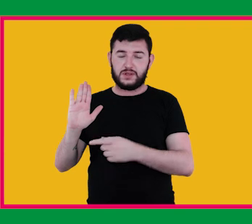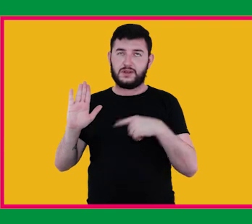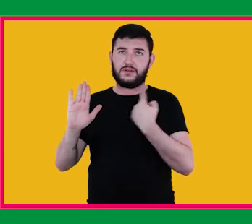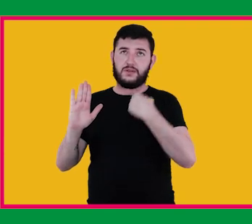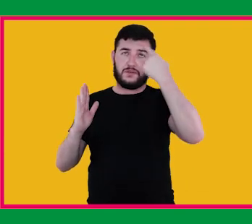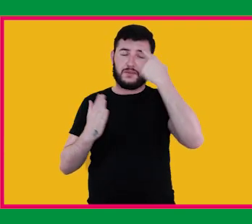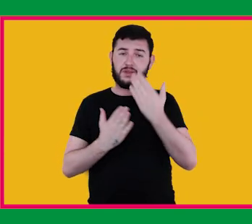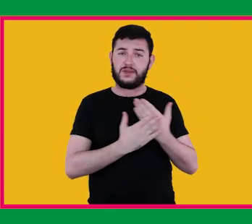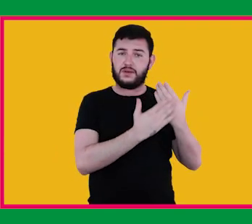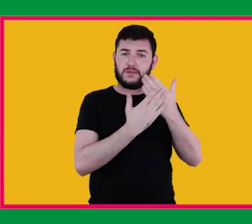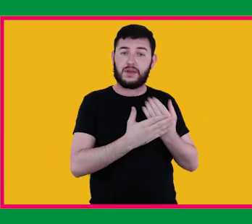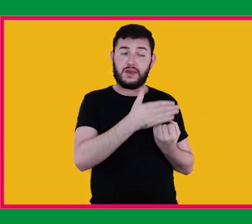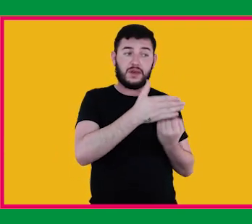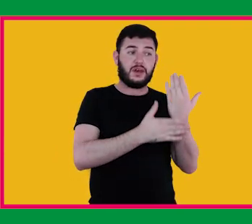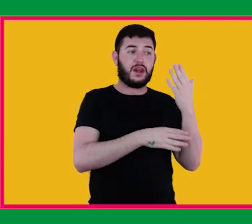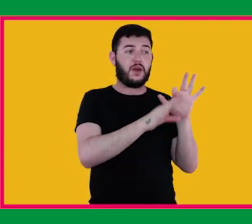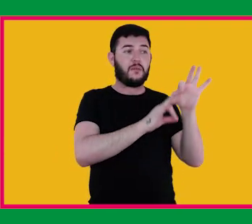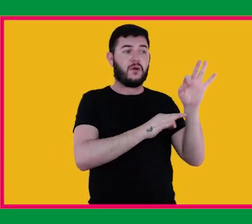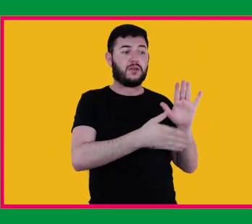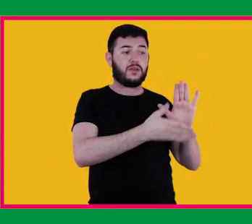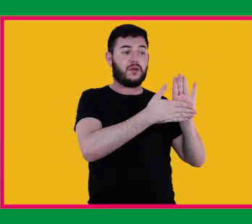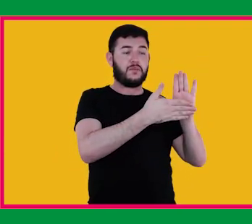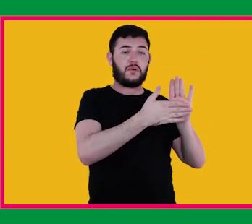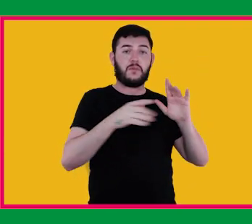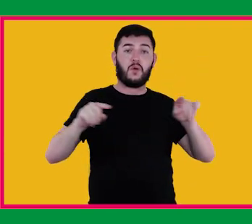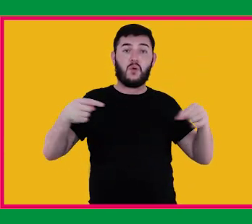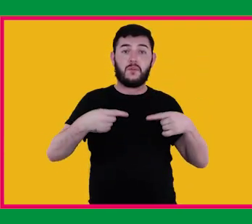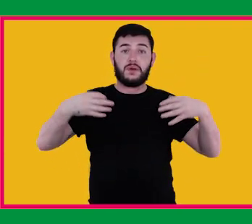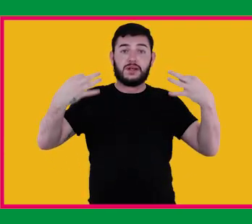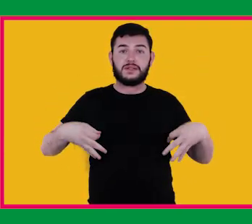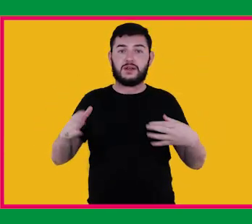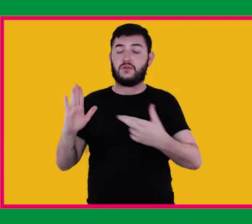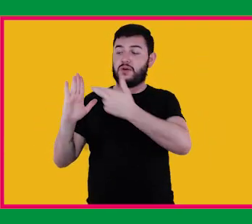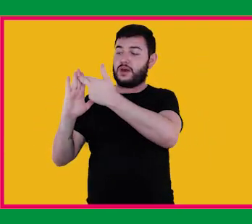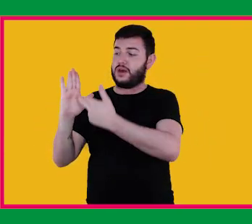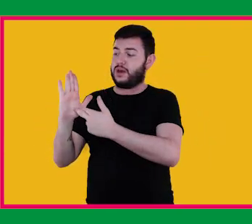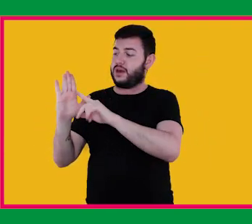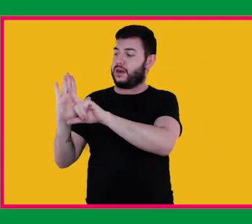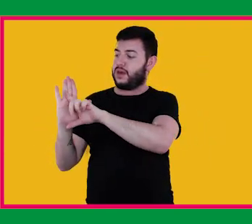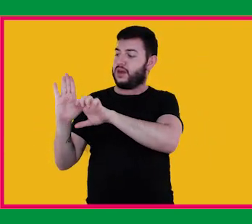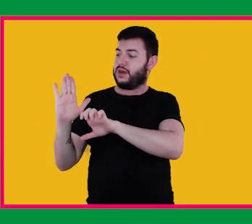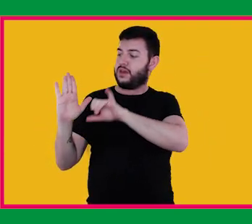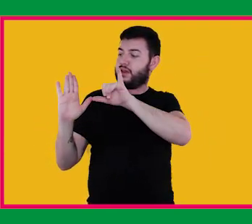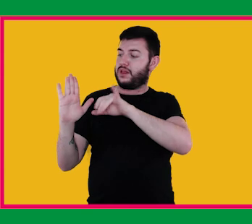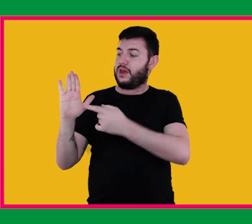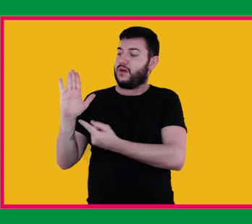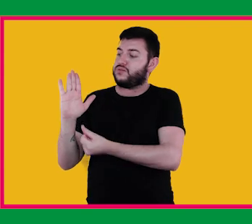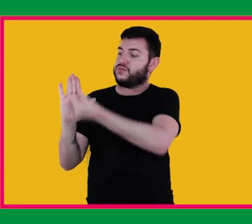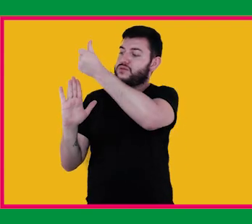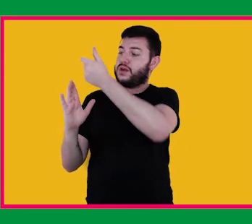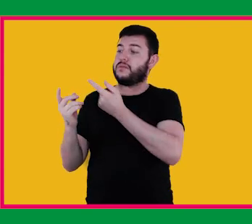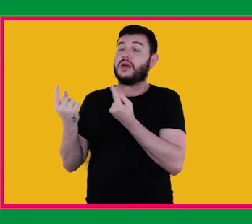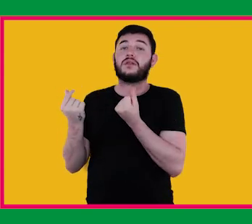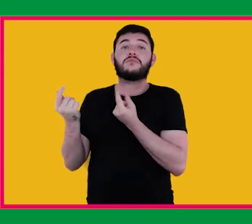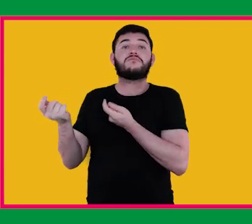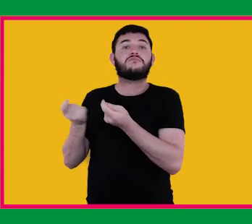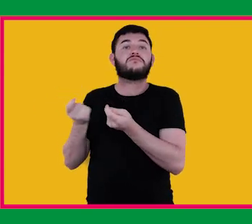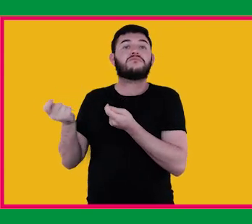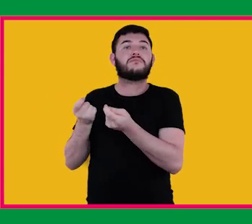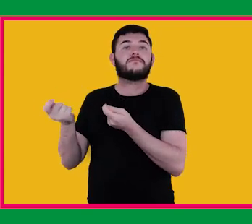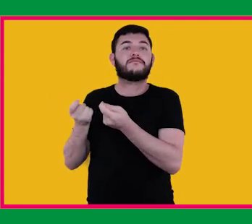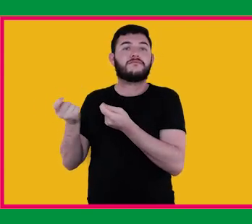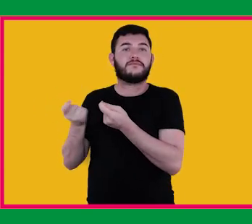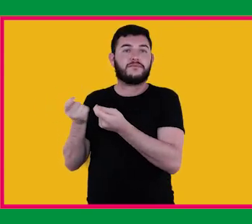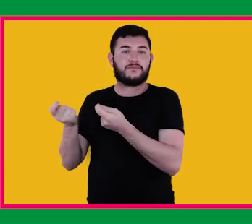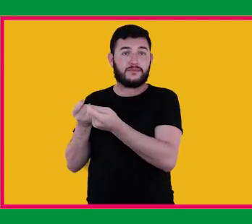arquitetônico de referência que respondesse a um rol de enquadramentos técnicos, normativos, financeiros e orçamentários. Assim, o